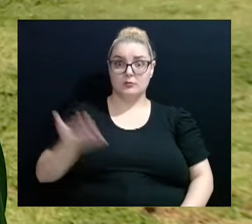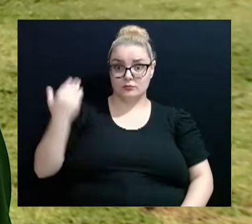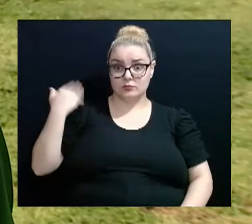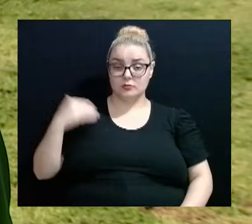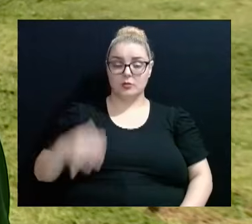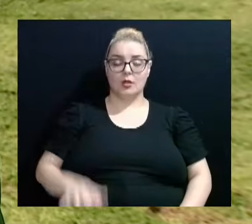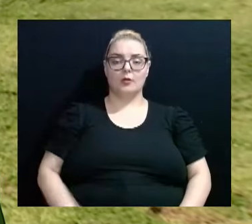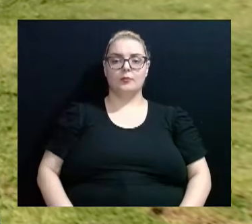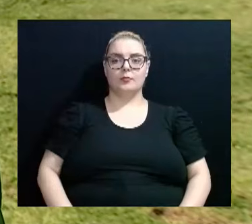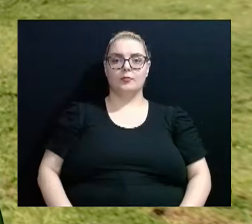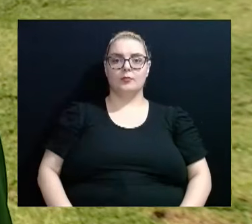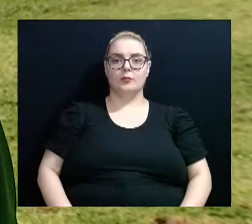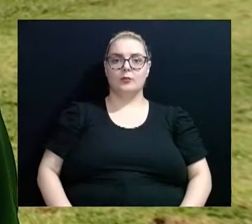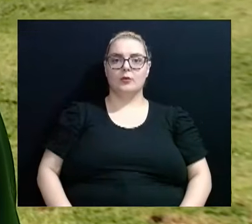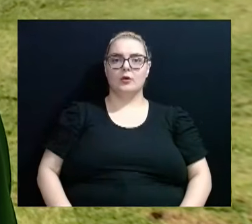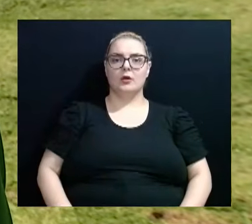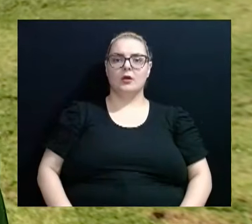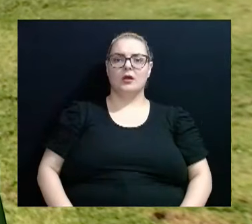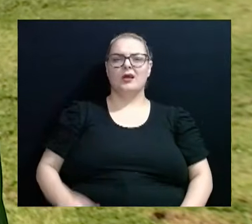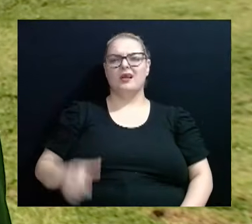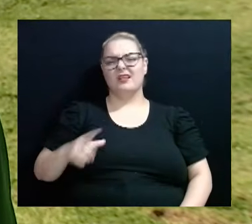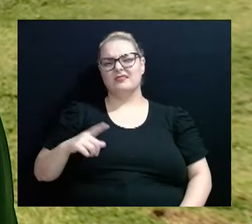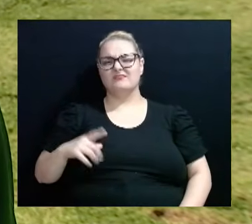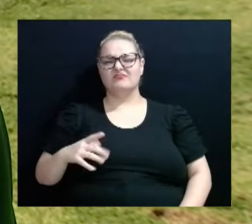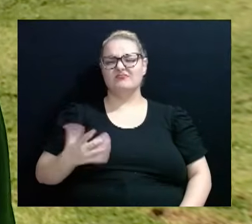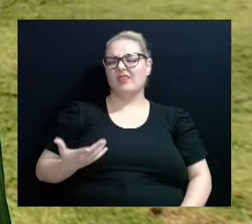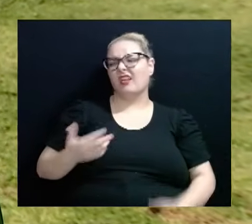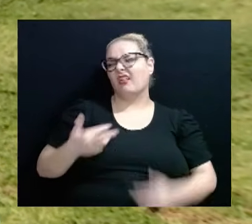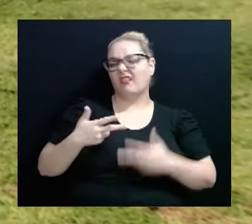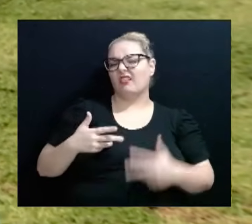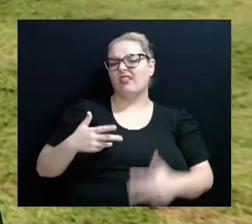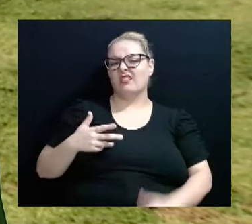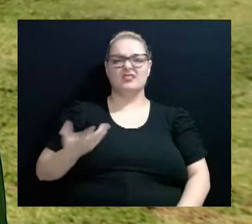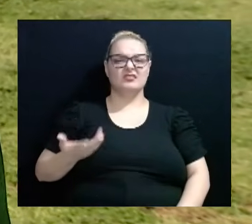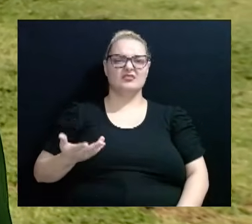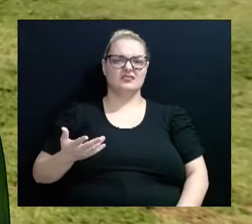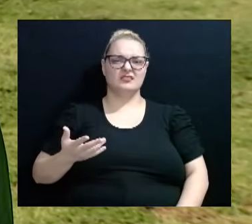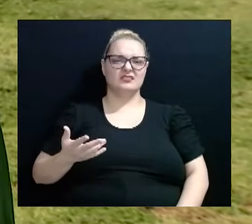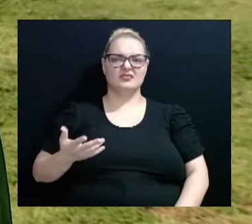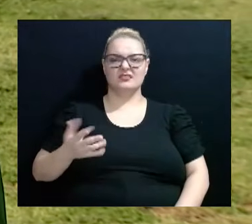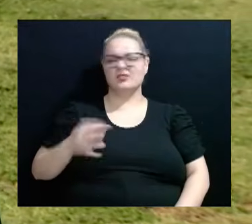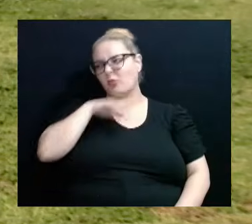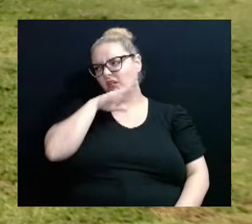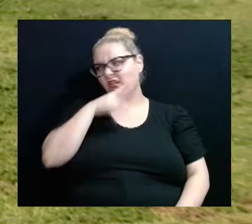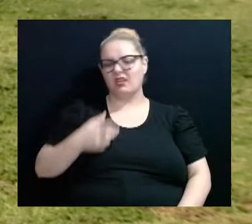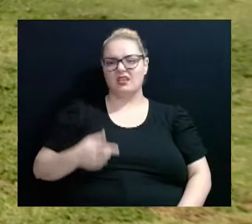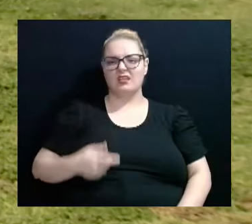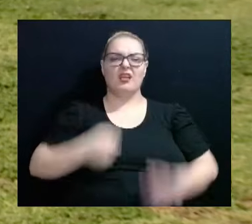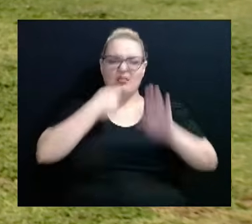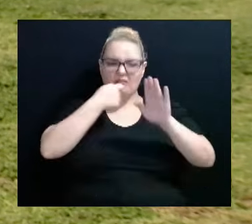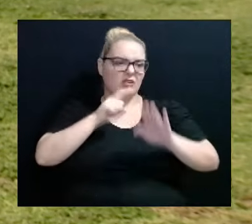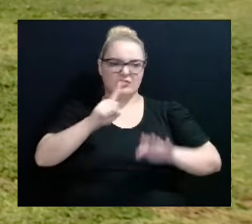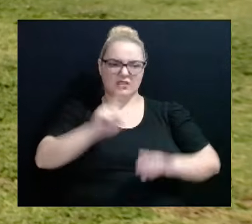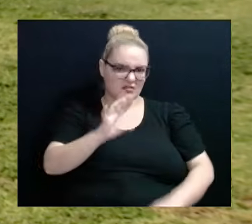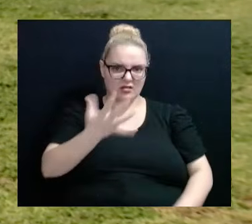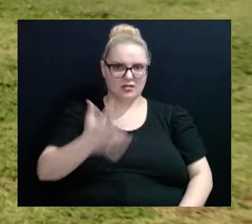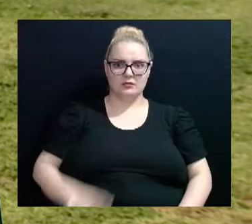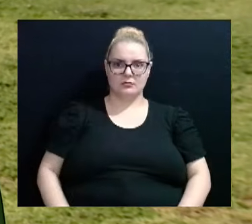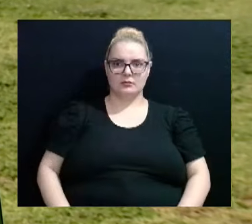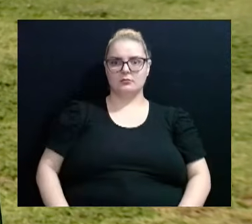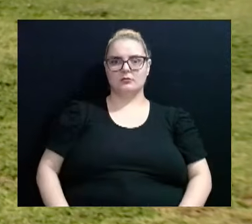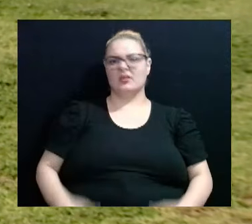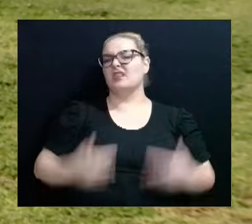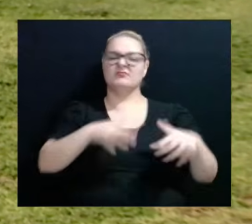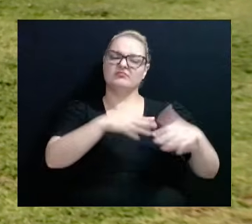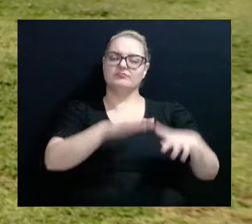bom, eu gostava. Aí começou a ter muita palhaçada, tipo assim, não era falta e